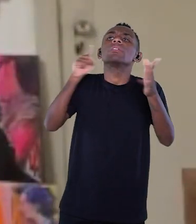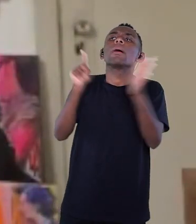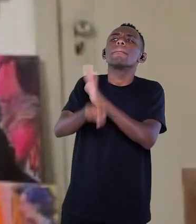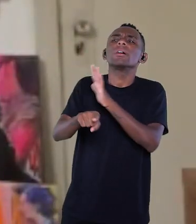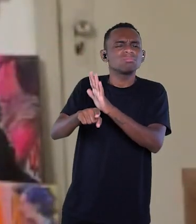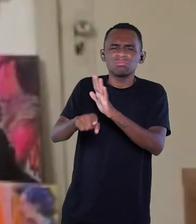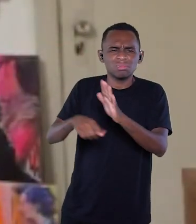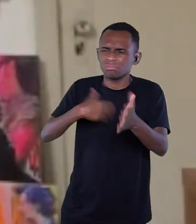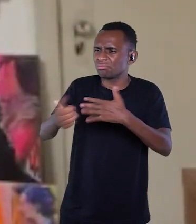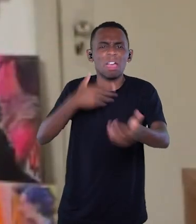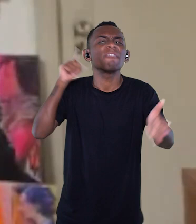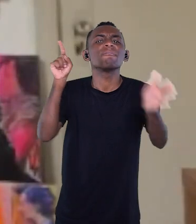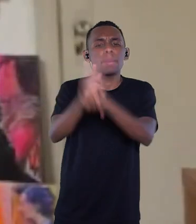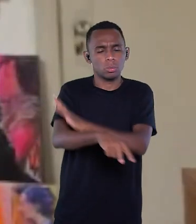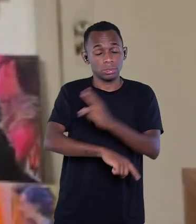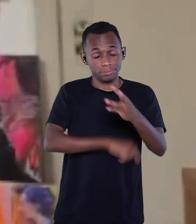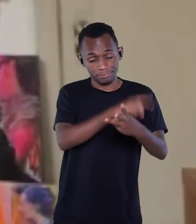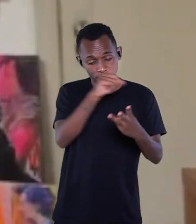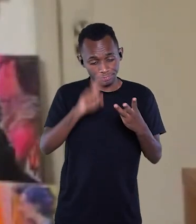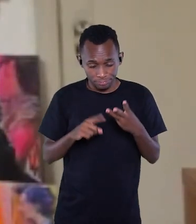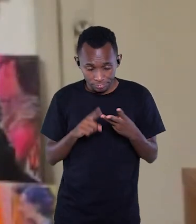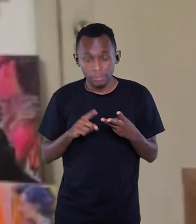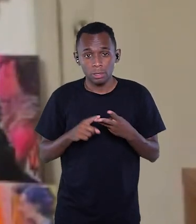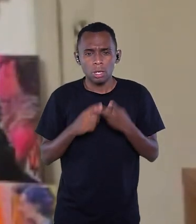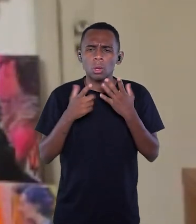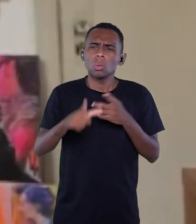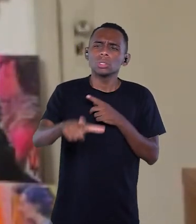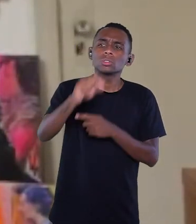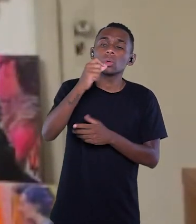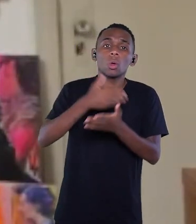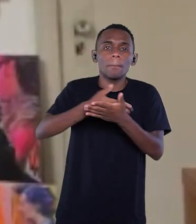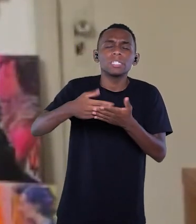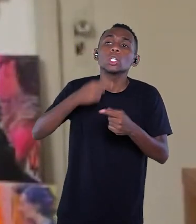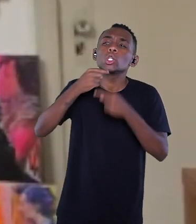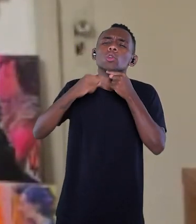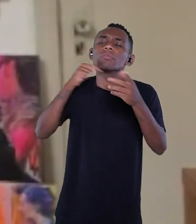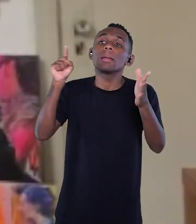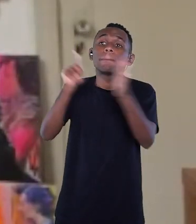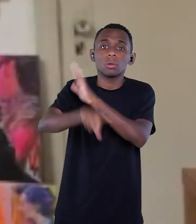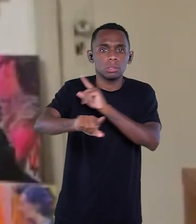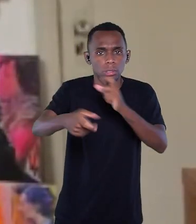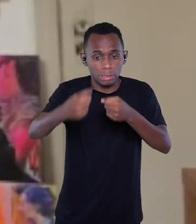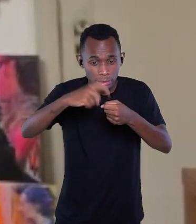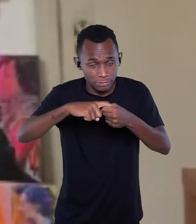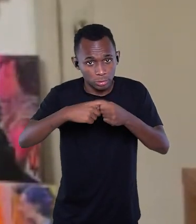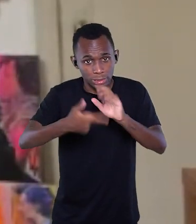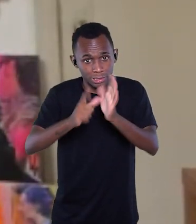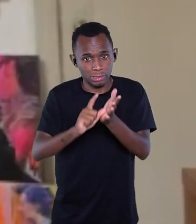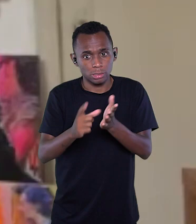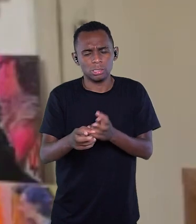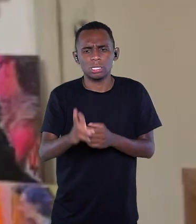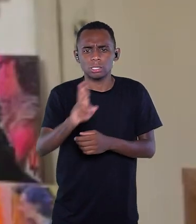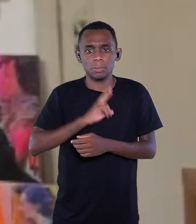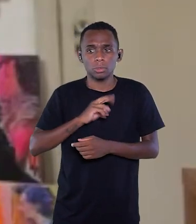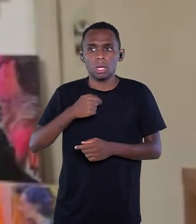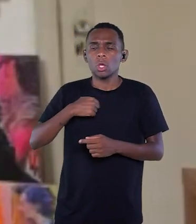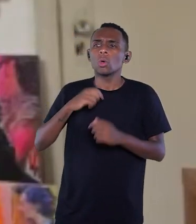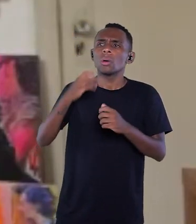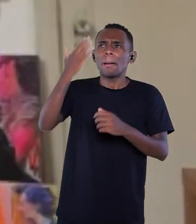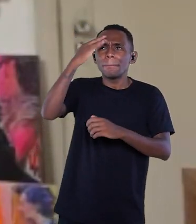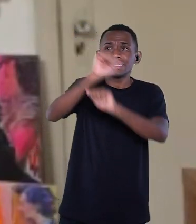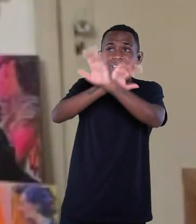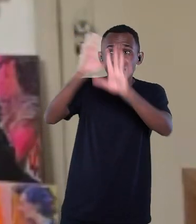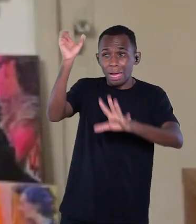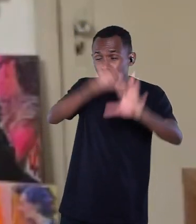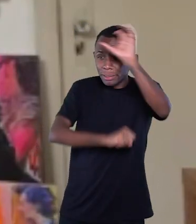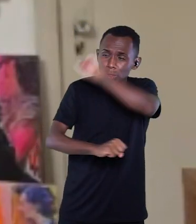fazer. Faça. 3. Escolhi começar com uma pergunta. Antes de responder, eu tive que aprender a perguntar as